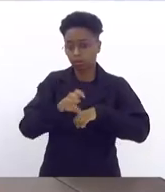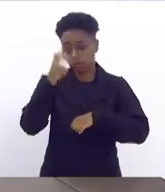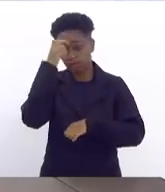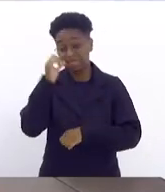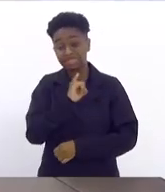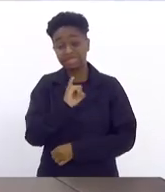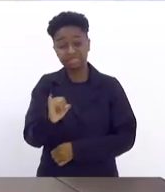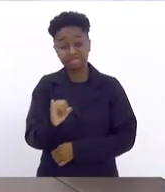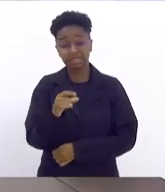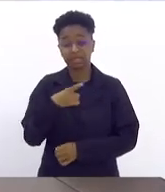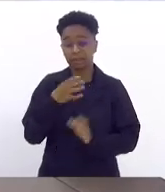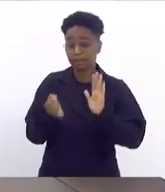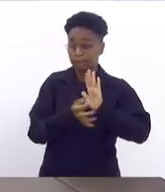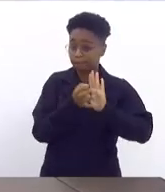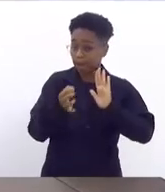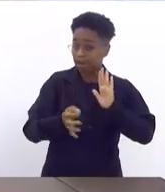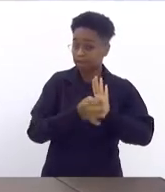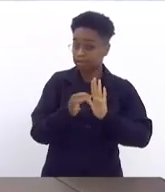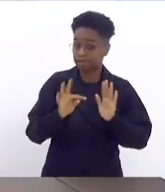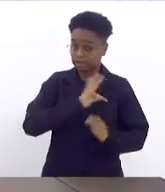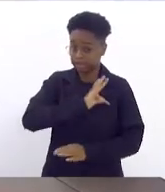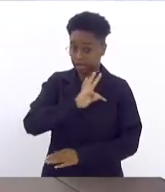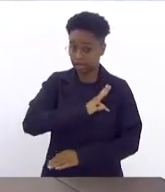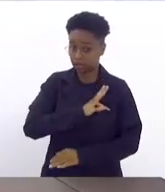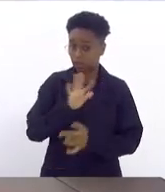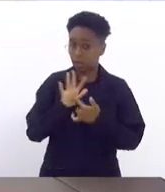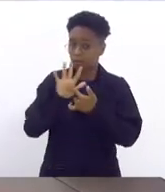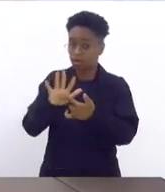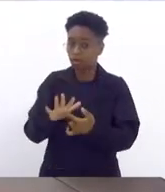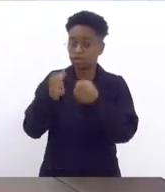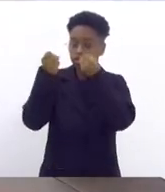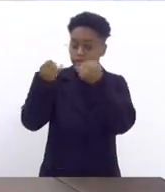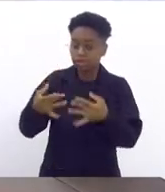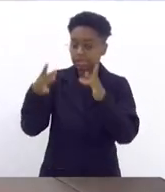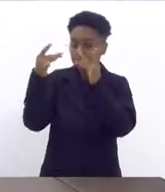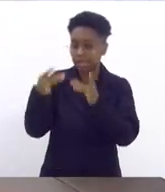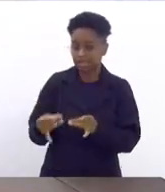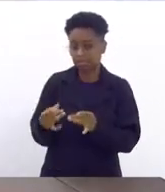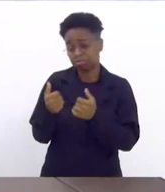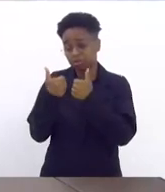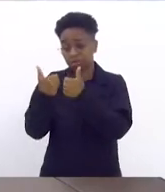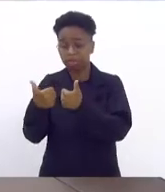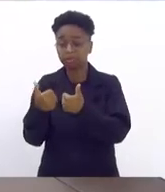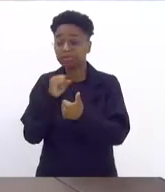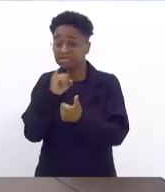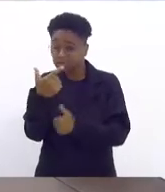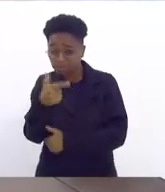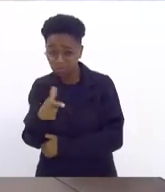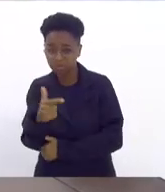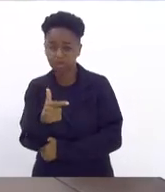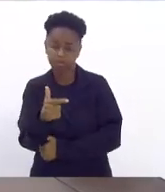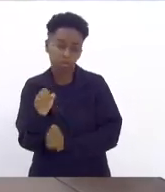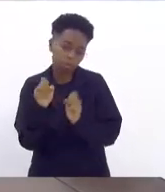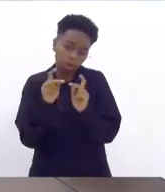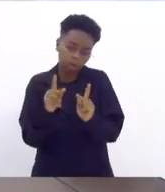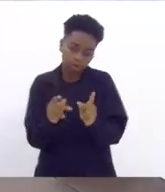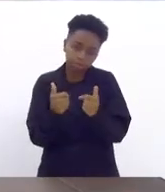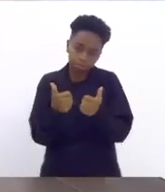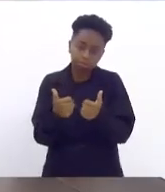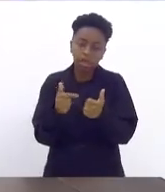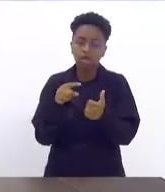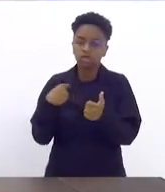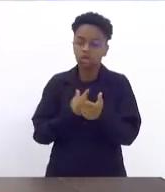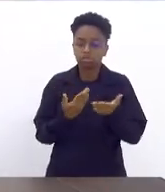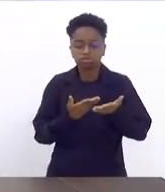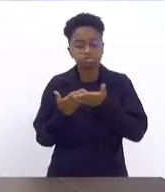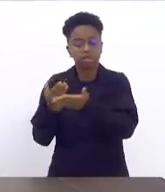havendo um parecer técnico que justifique, tudo bem, não havendo... É razoável que a gente encaminhe